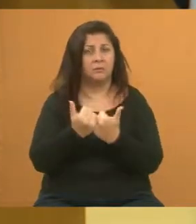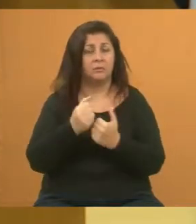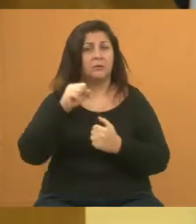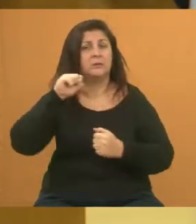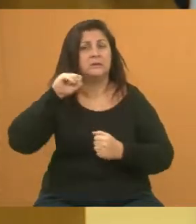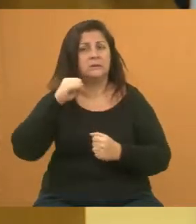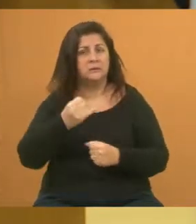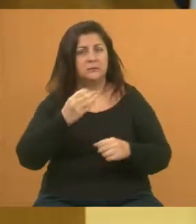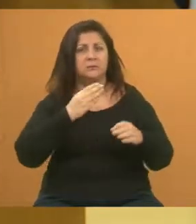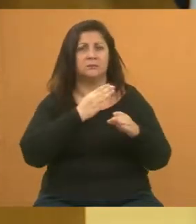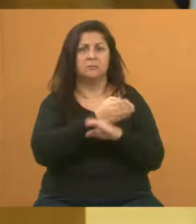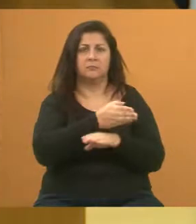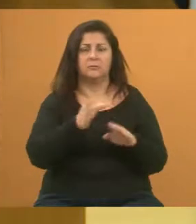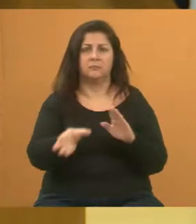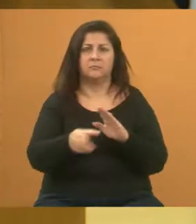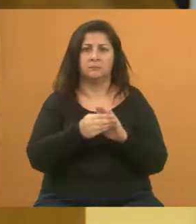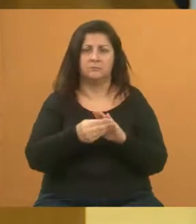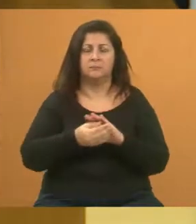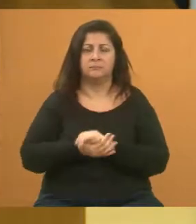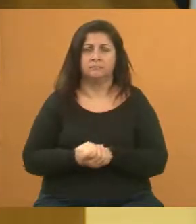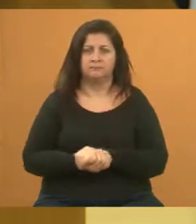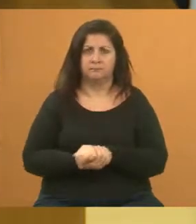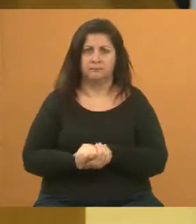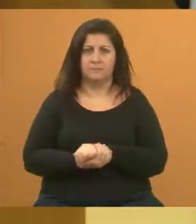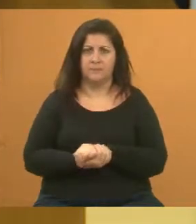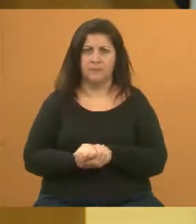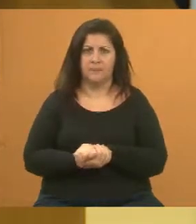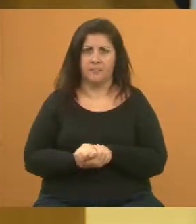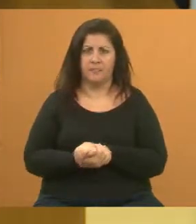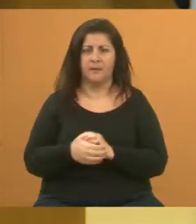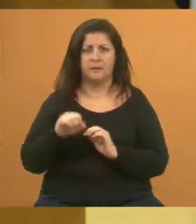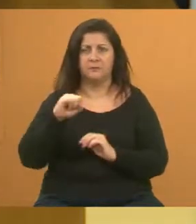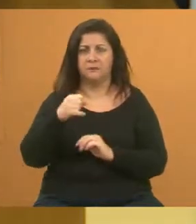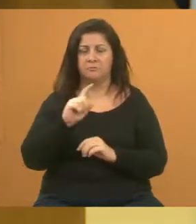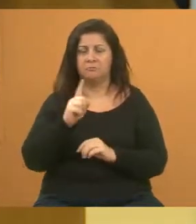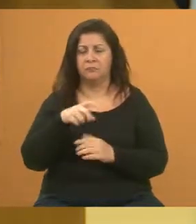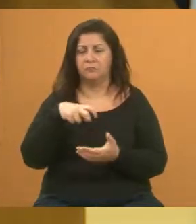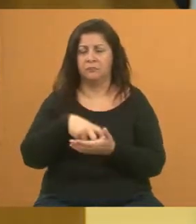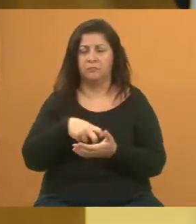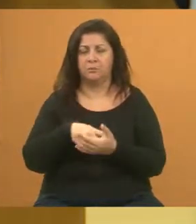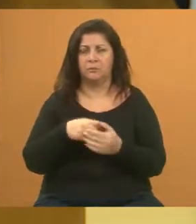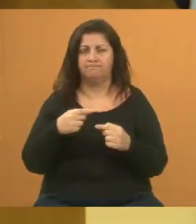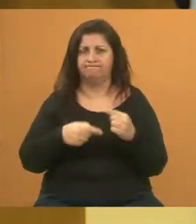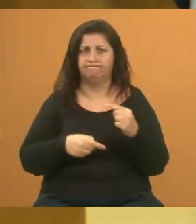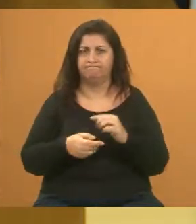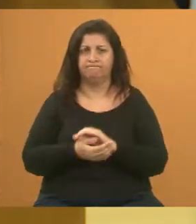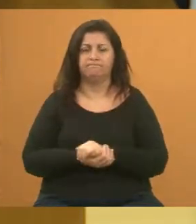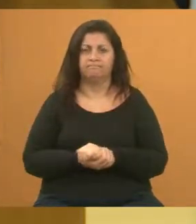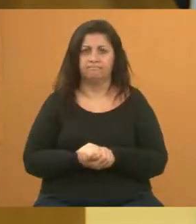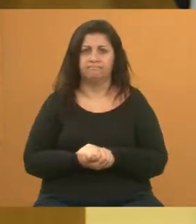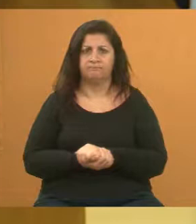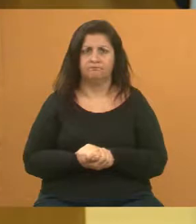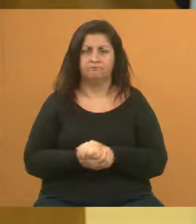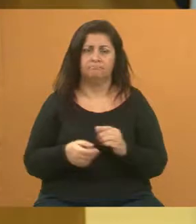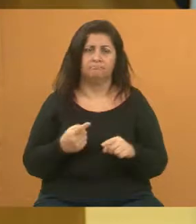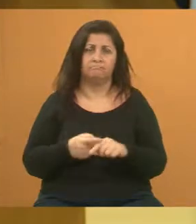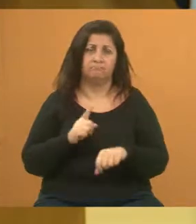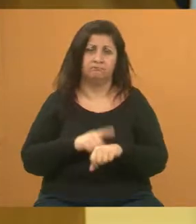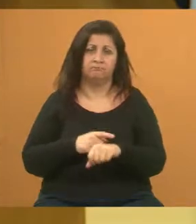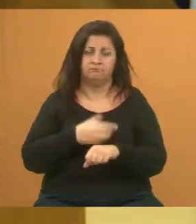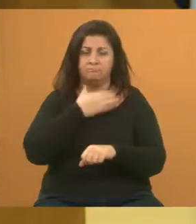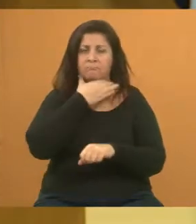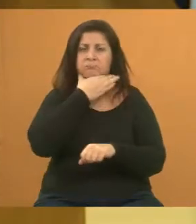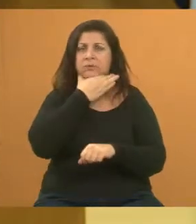diante dessas emendas aprovadas, senão eu não vou castigar esses comerciantes no momento tão difícil